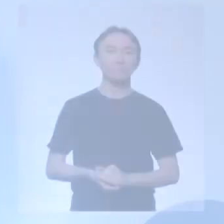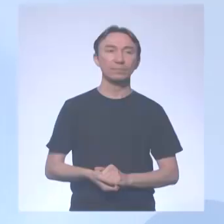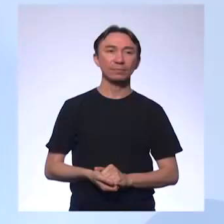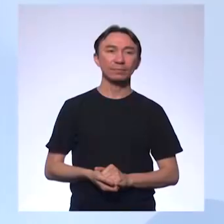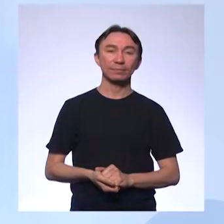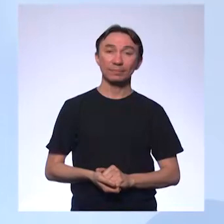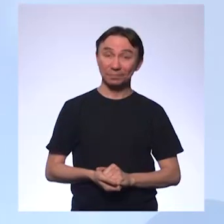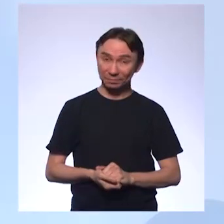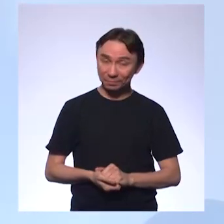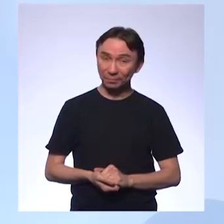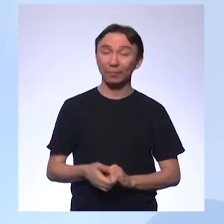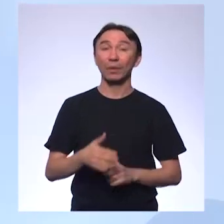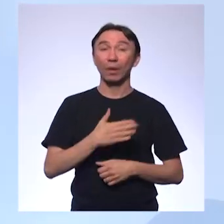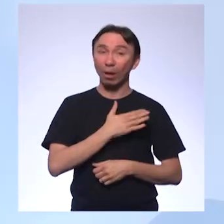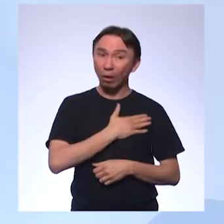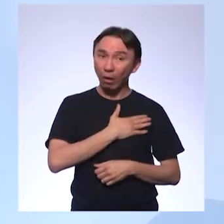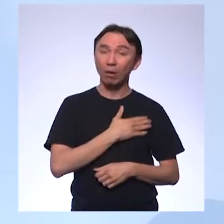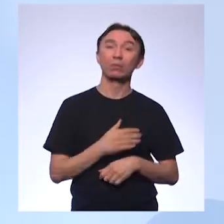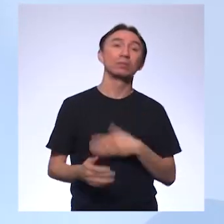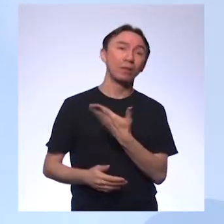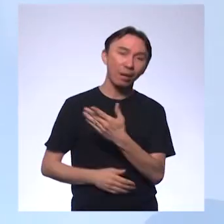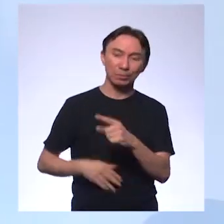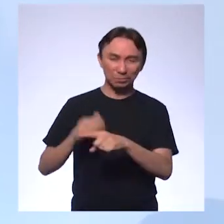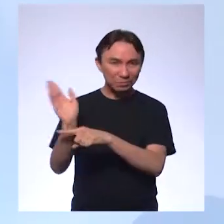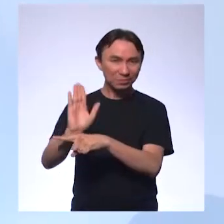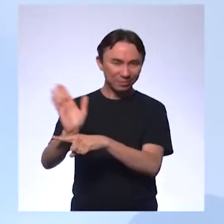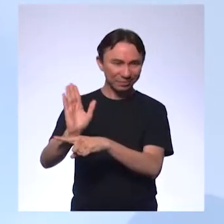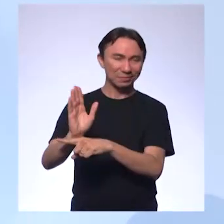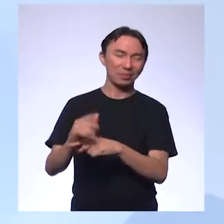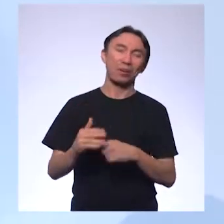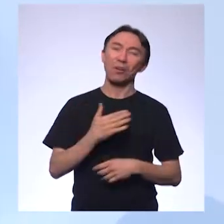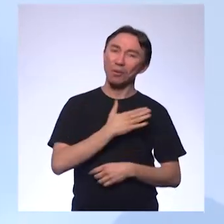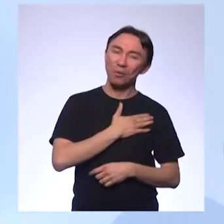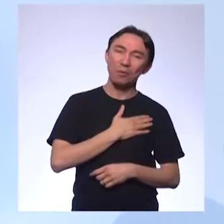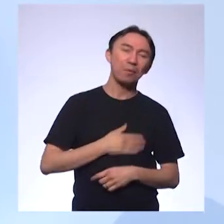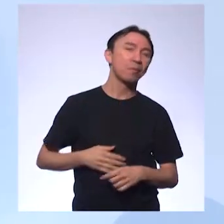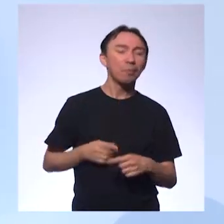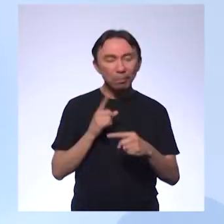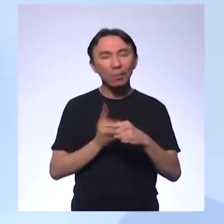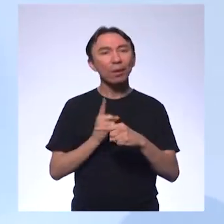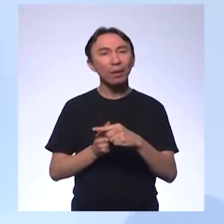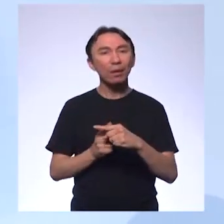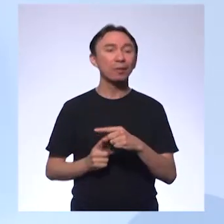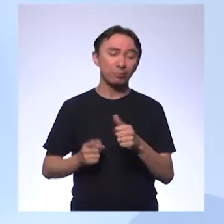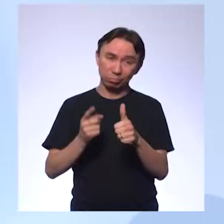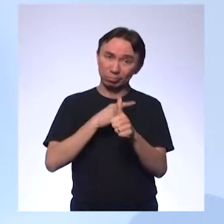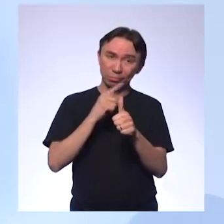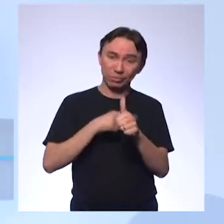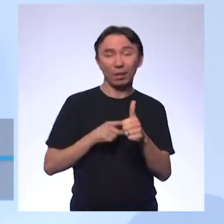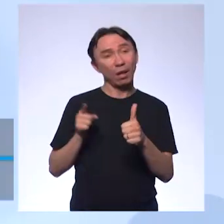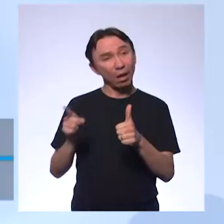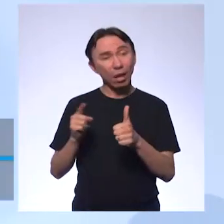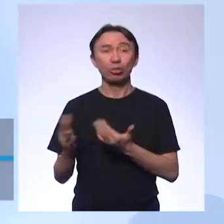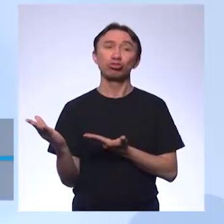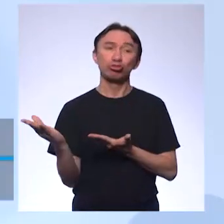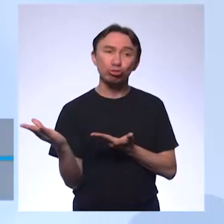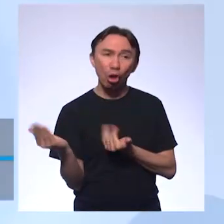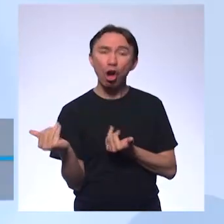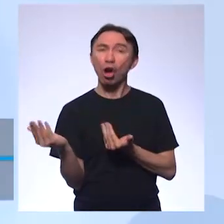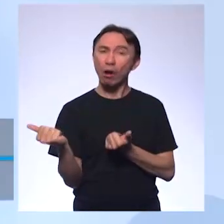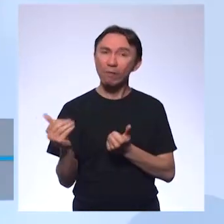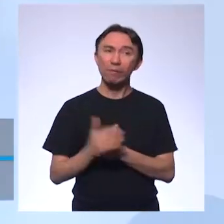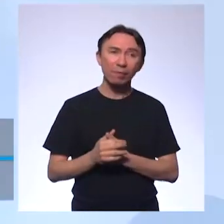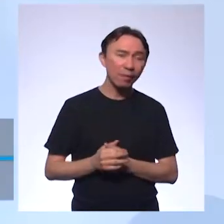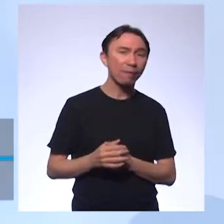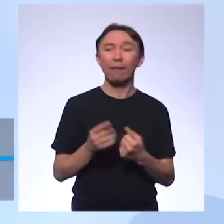Olha, eu gosto bastante dos vídeos da Vitória, primeiro porque ela é uma jovem, né, e dialoga muito